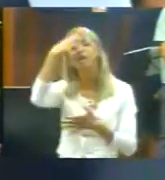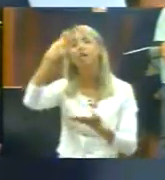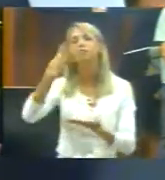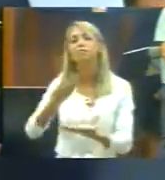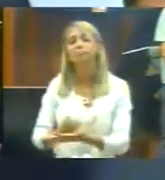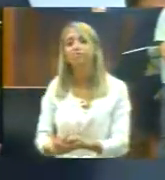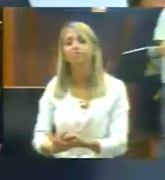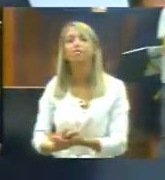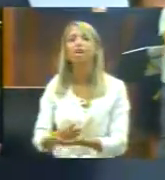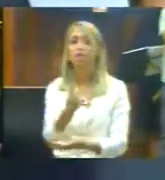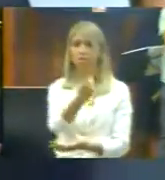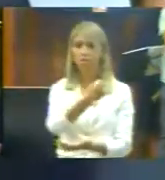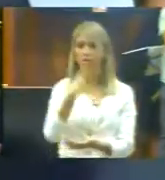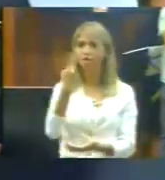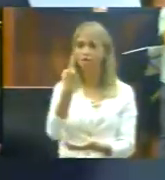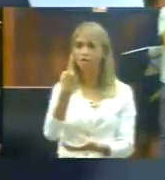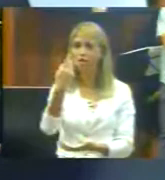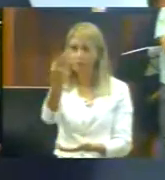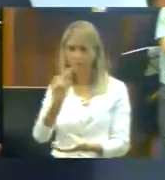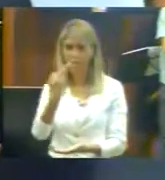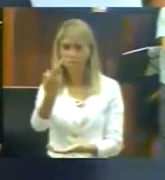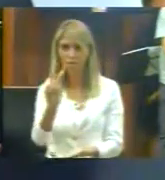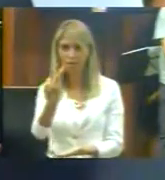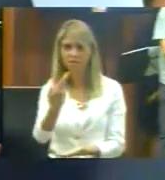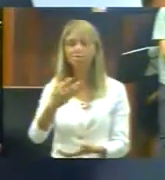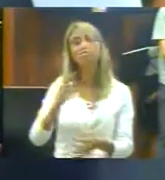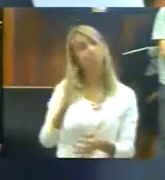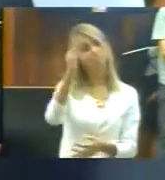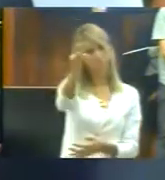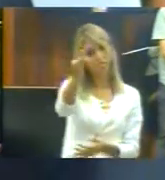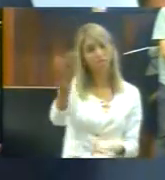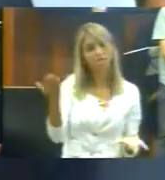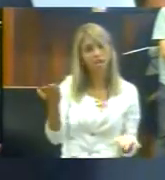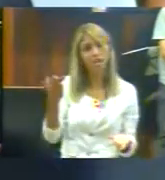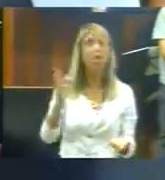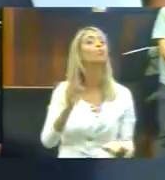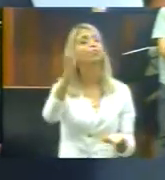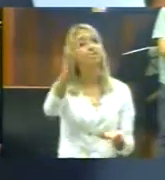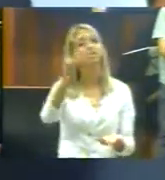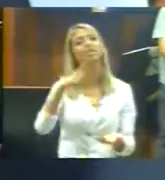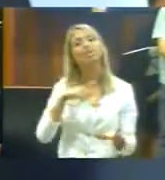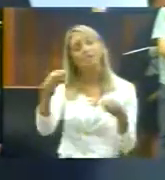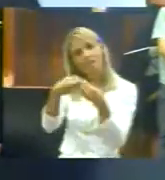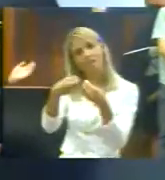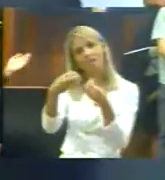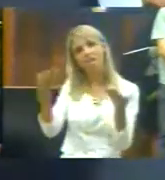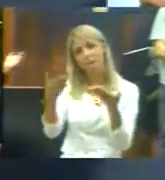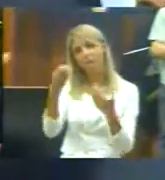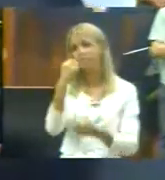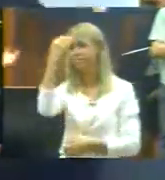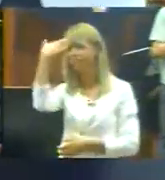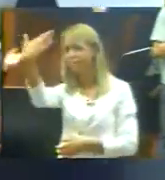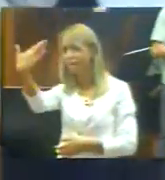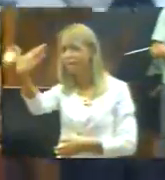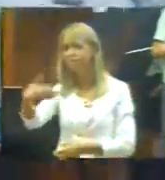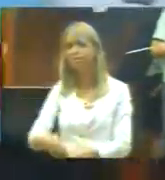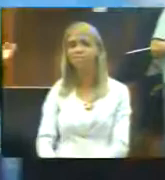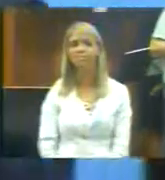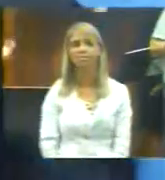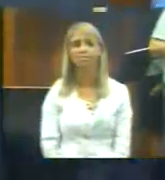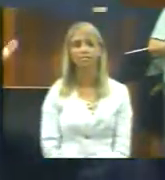gente, nós, somos o futuro. E o futuro está um passo mais próximo agora. Obrigado.